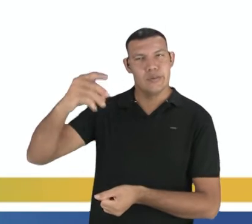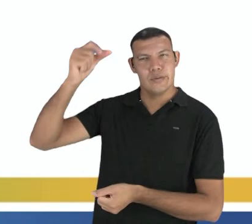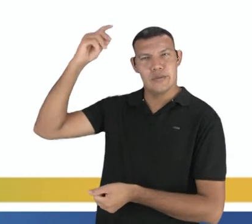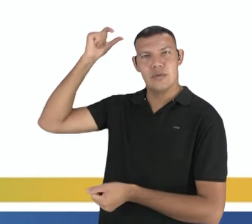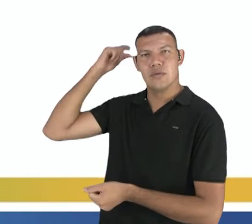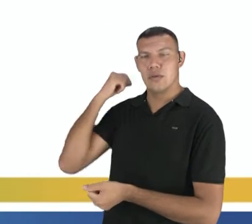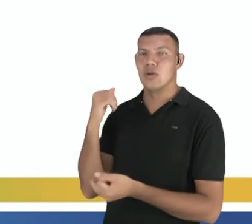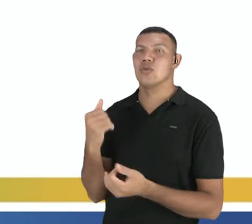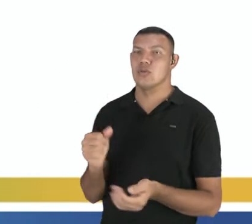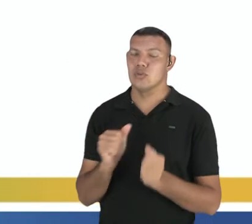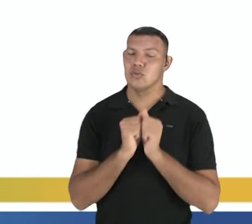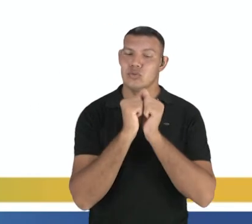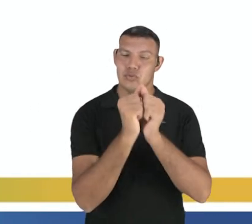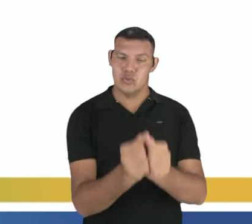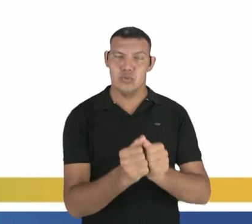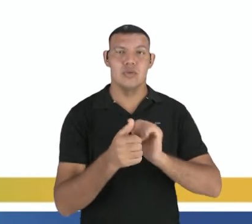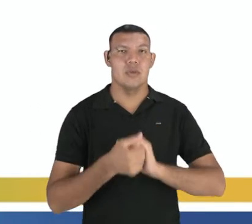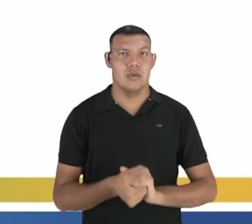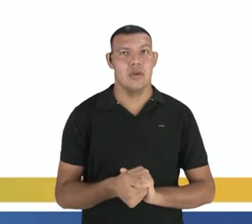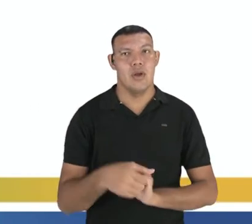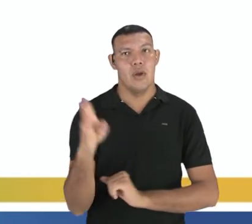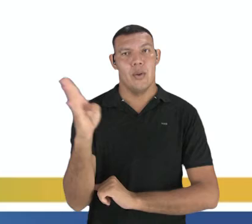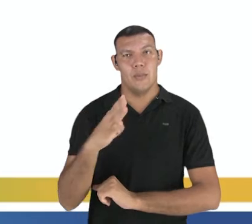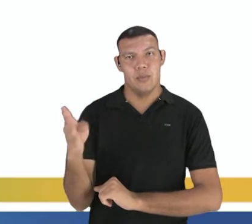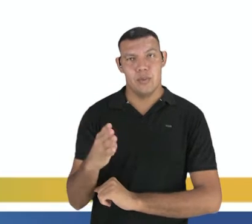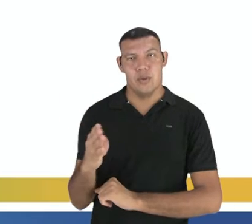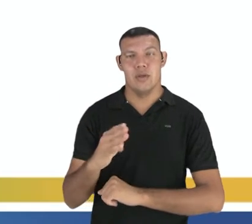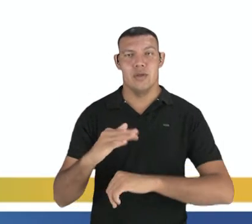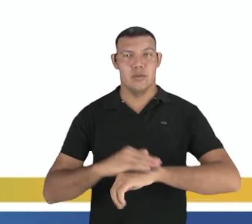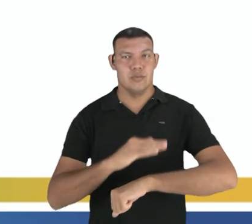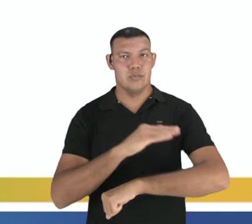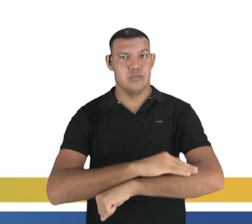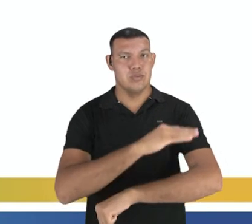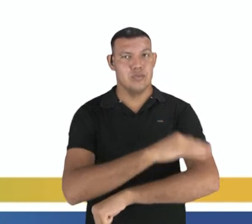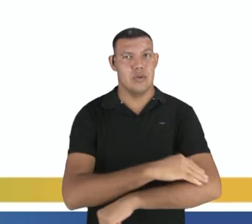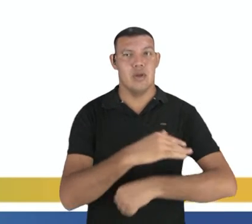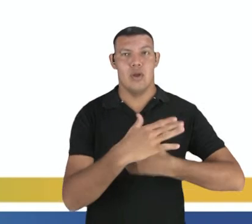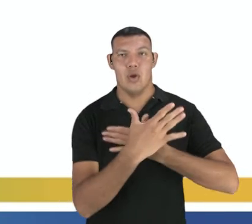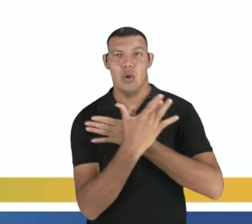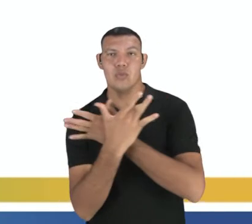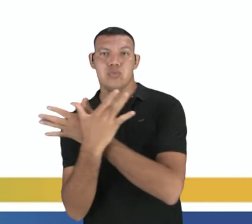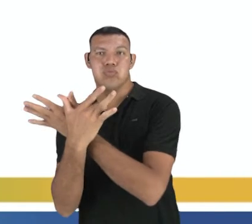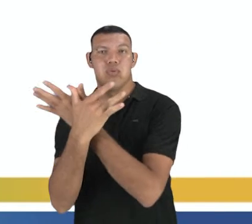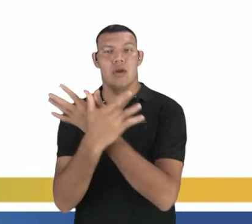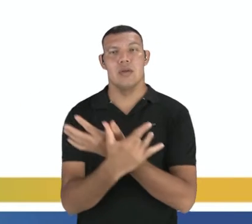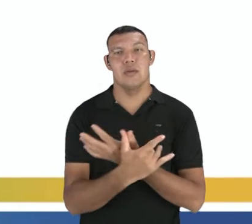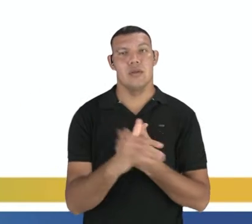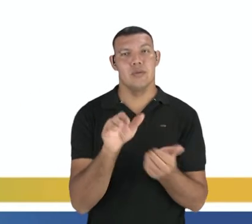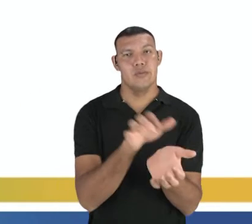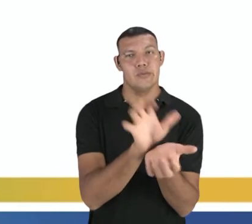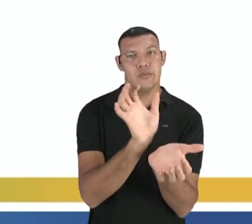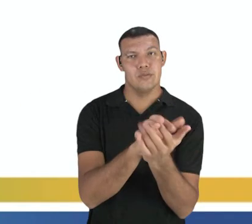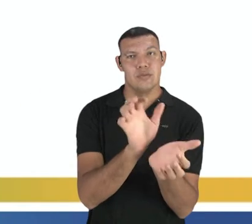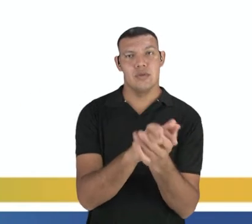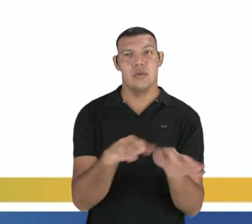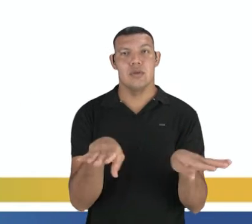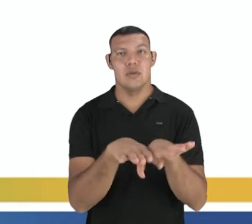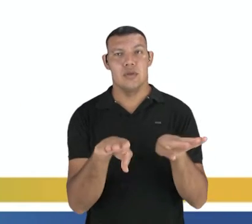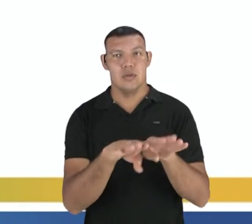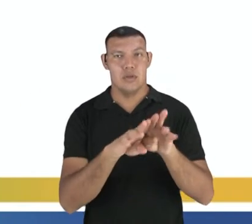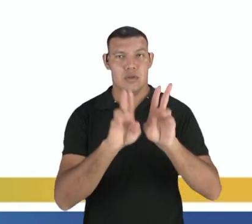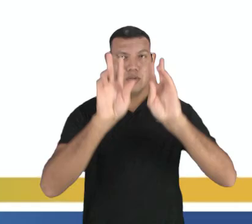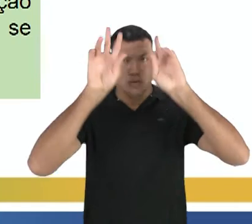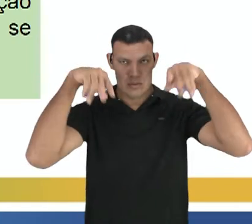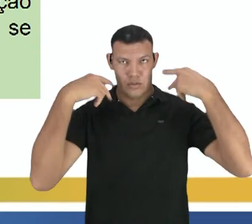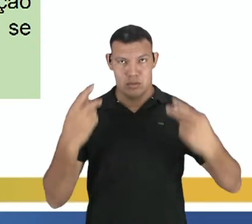comum. Como vocês podem ver, os peixes, os anfíbios, os répteis, as aves e os mamíferos possuem um desenvolvimento embrionário